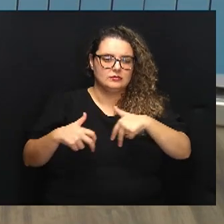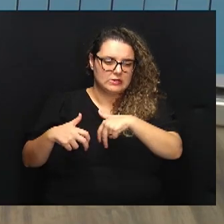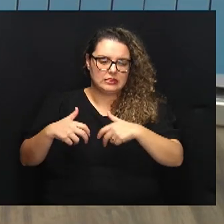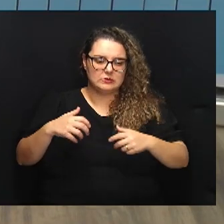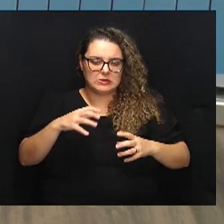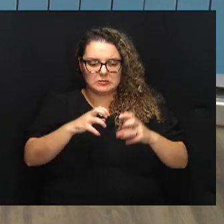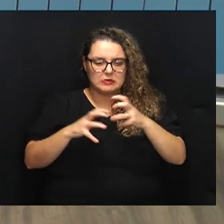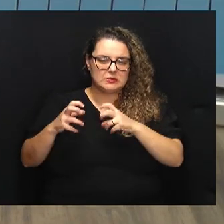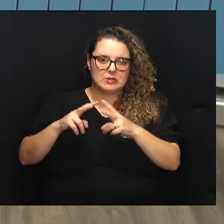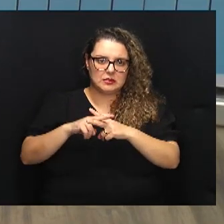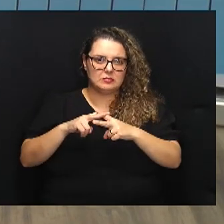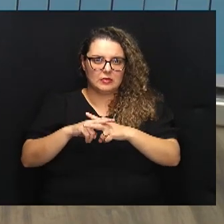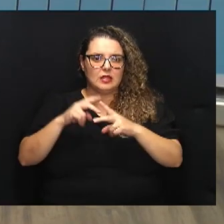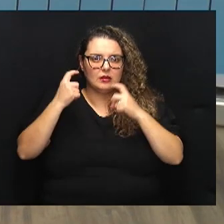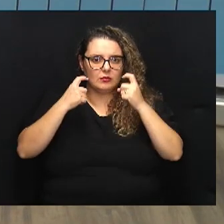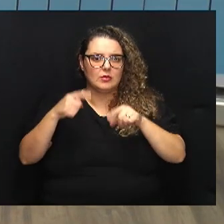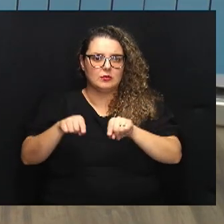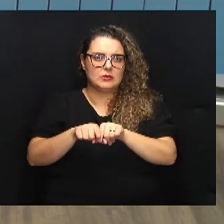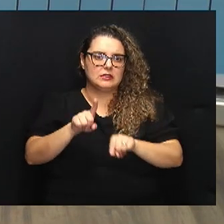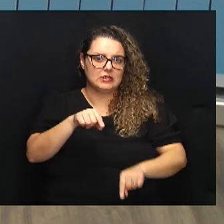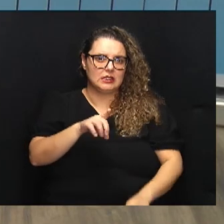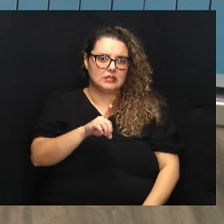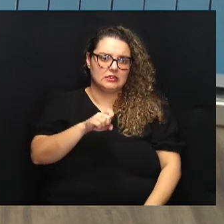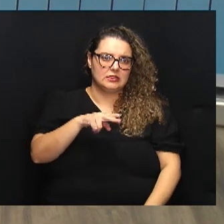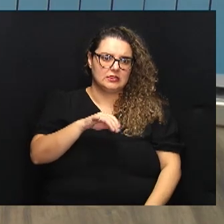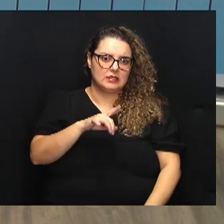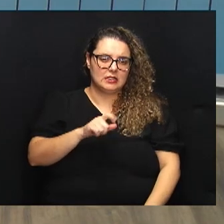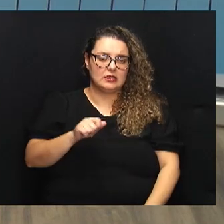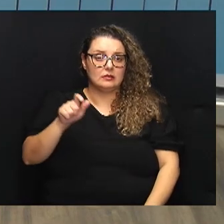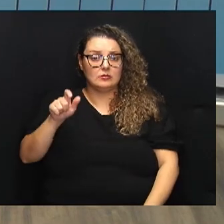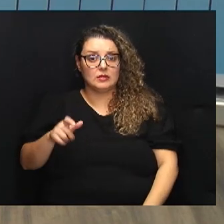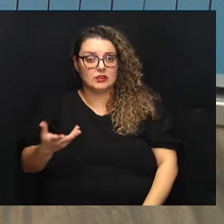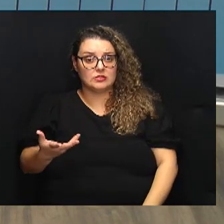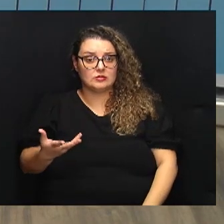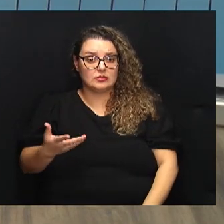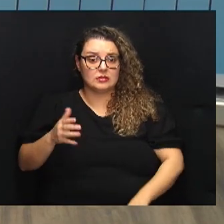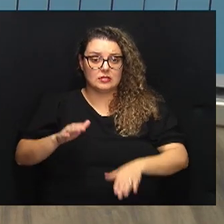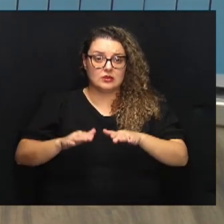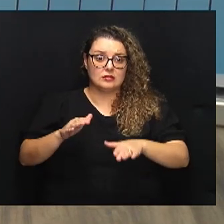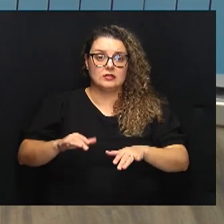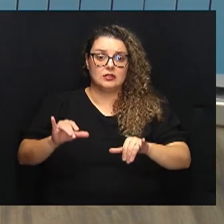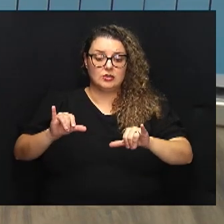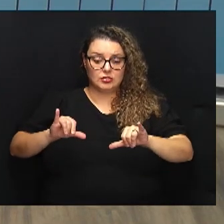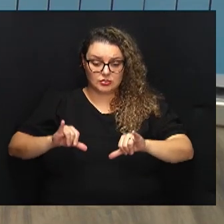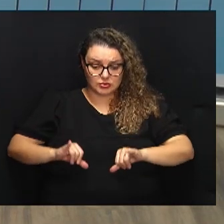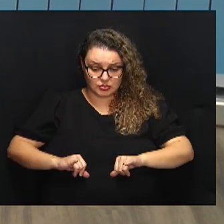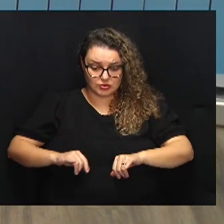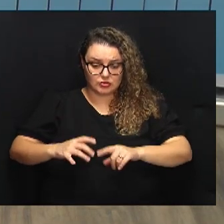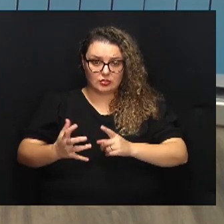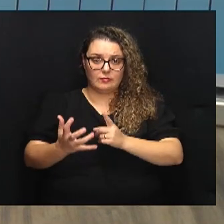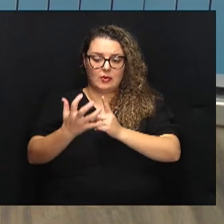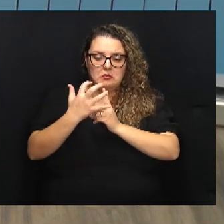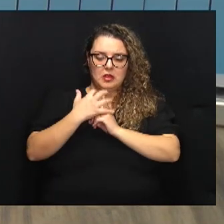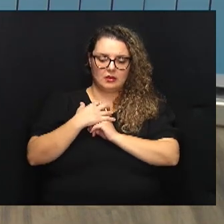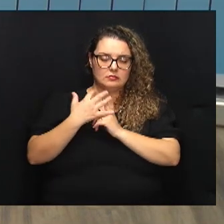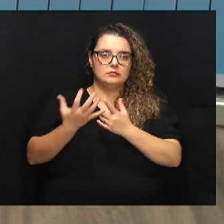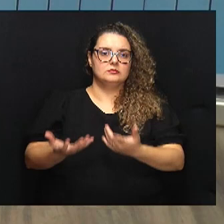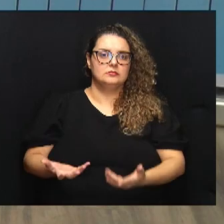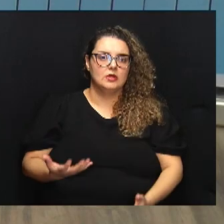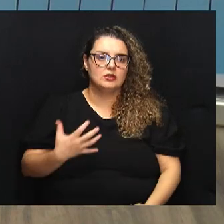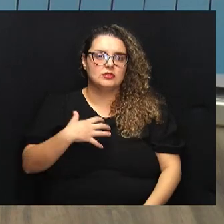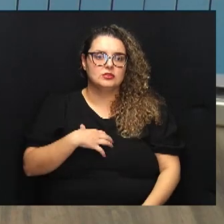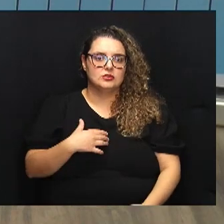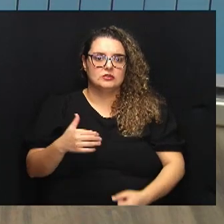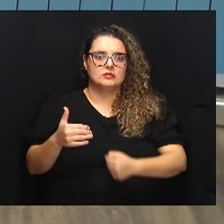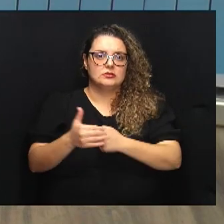Essa é uma preocupação também, né, Daniela, dessa pessoa que muitas vezes sofre o bullying de uma forma silenciosa.